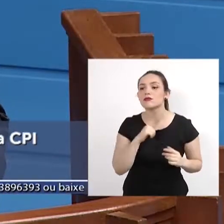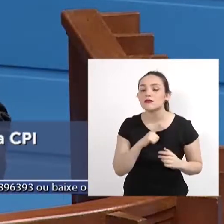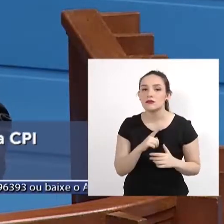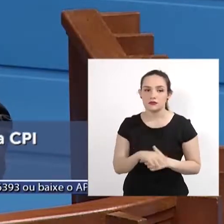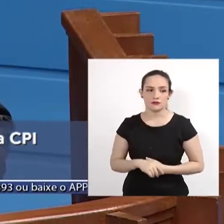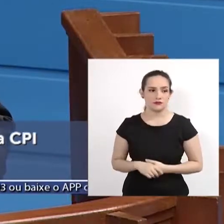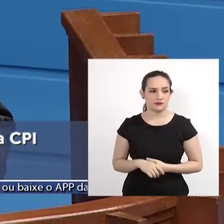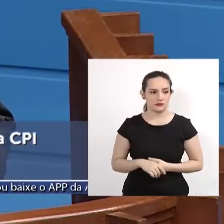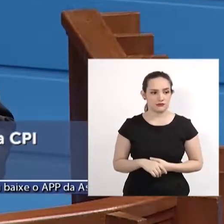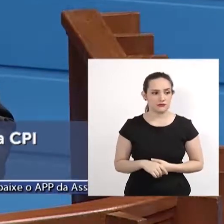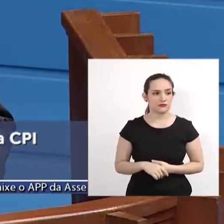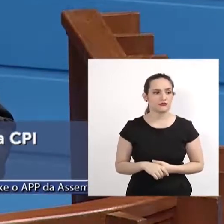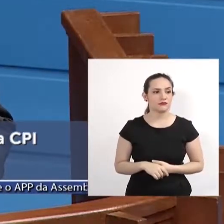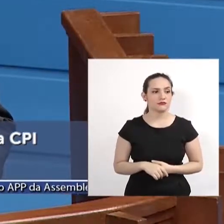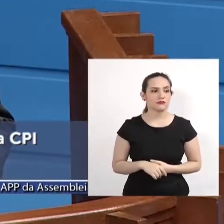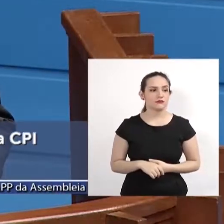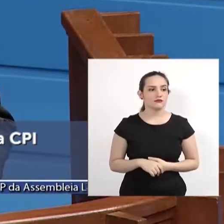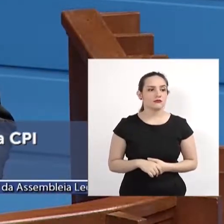que, inclusive,